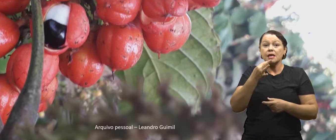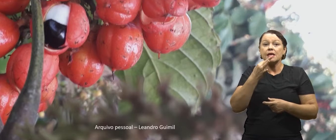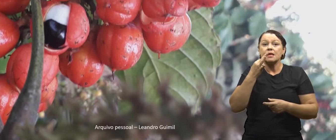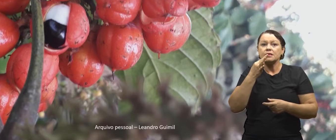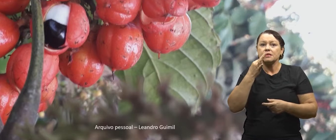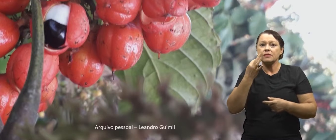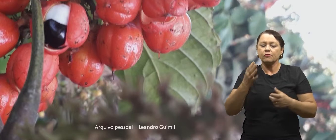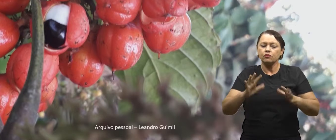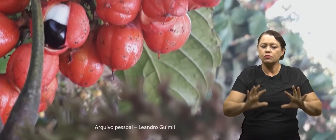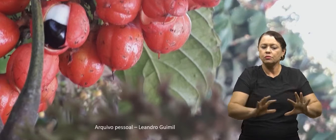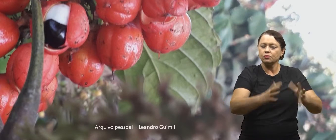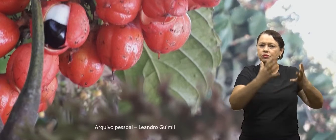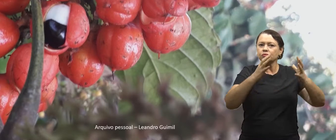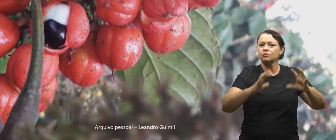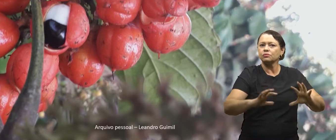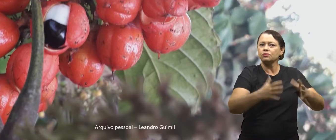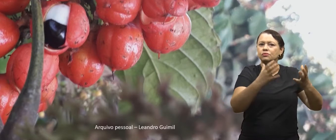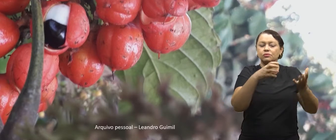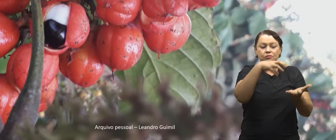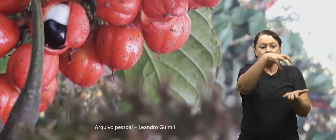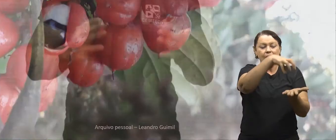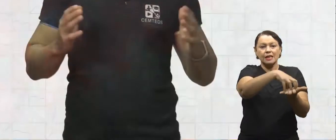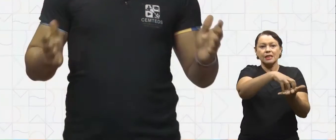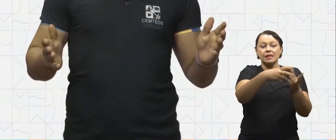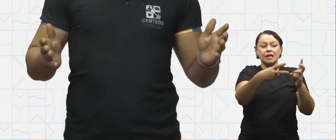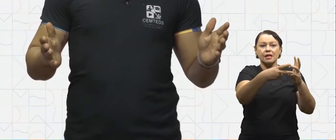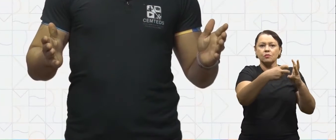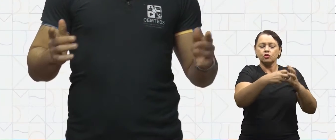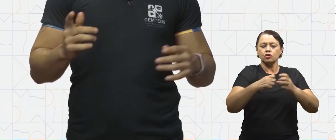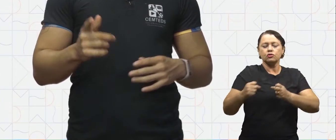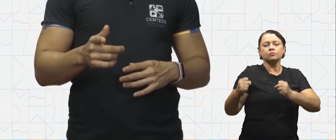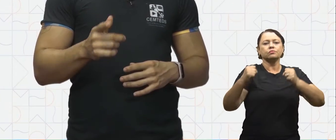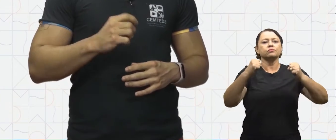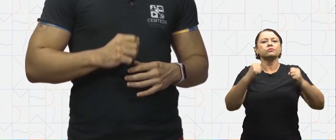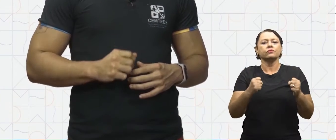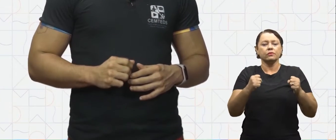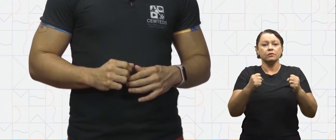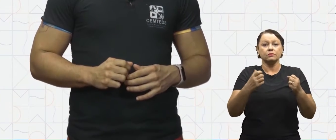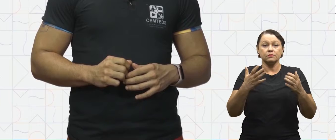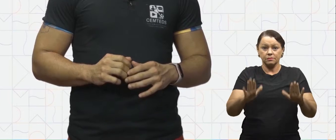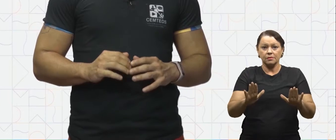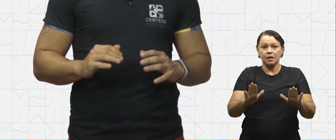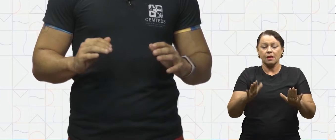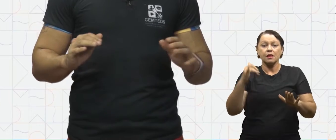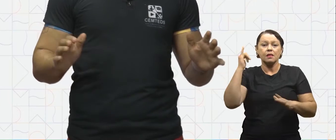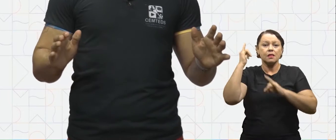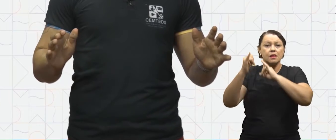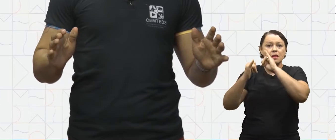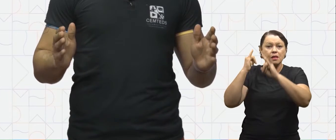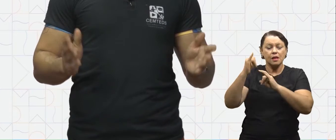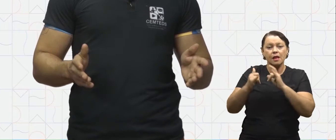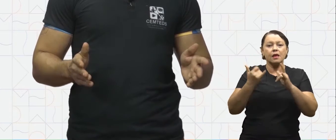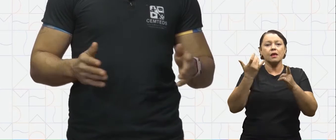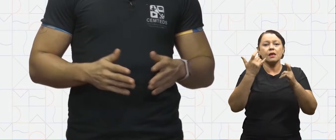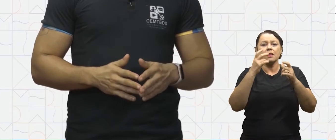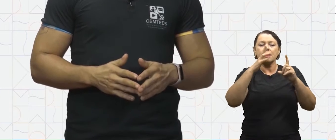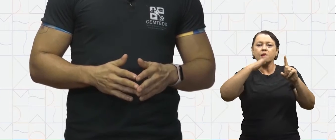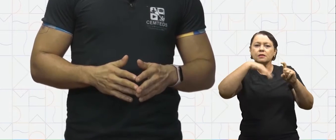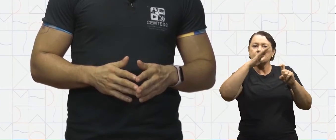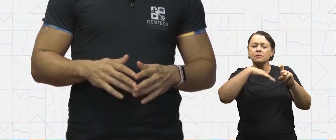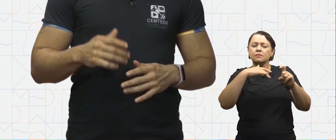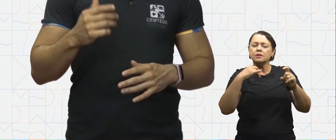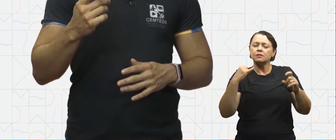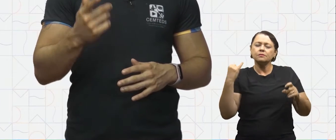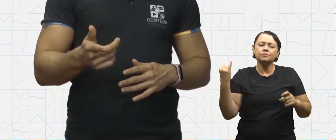tribo, deixando seu povo bem forte. Muitos mitos e lendas são importantes para diversos grupos da nossa